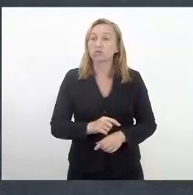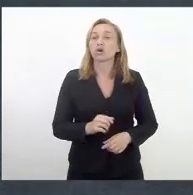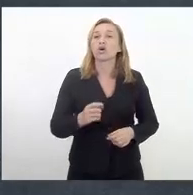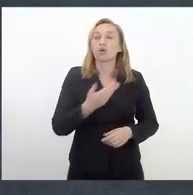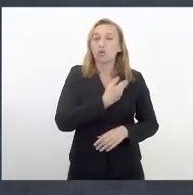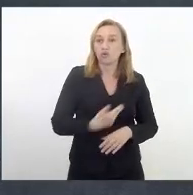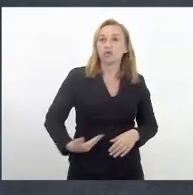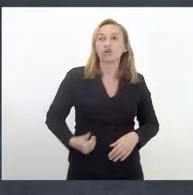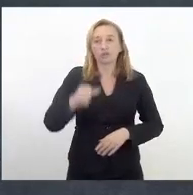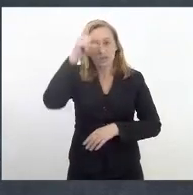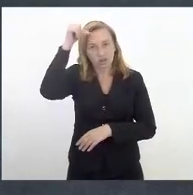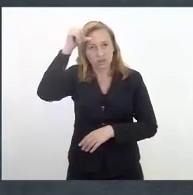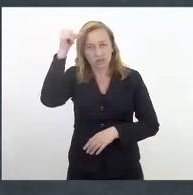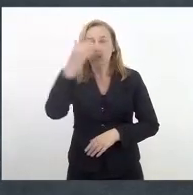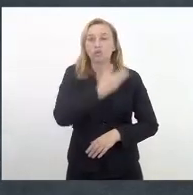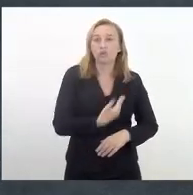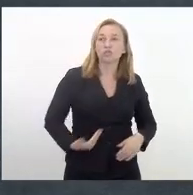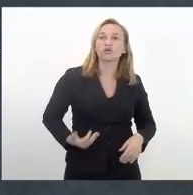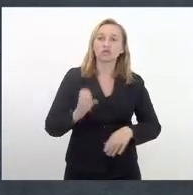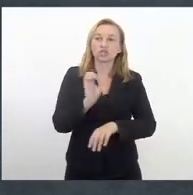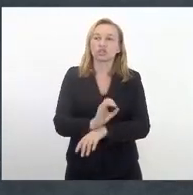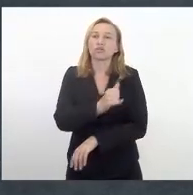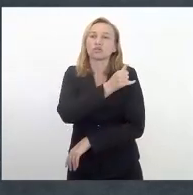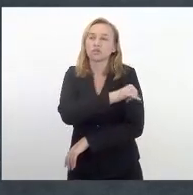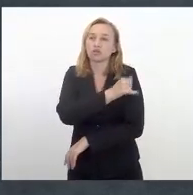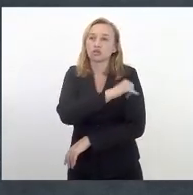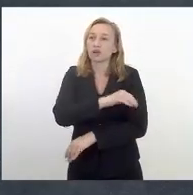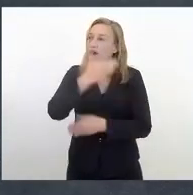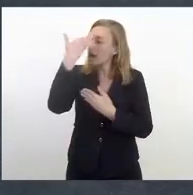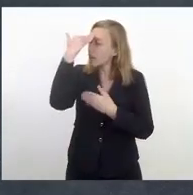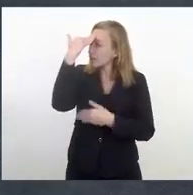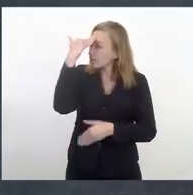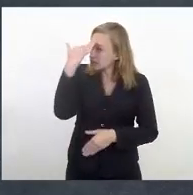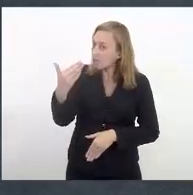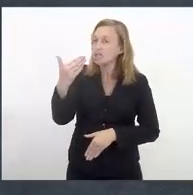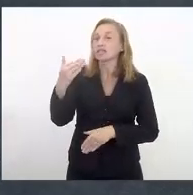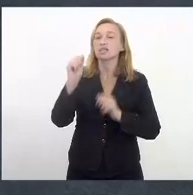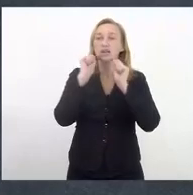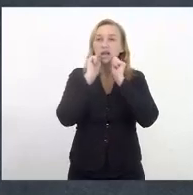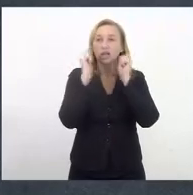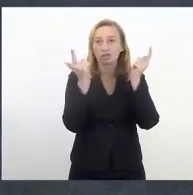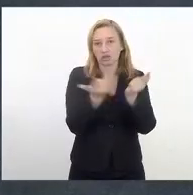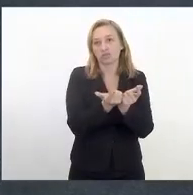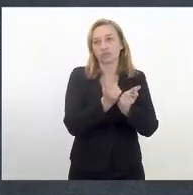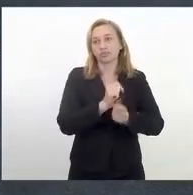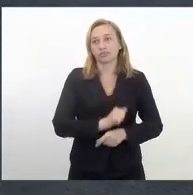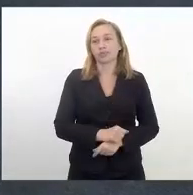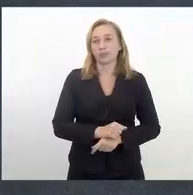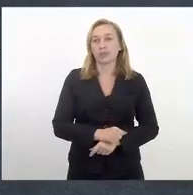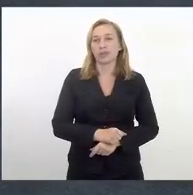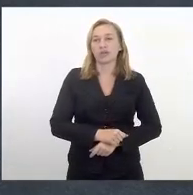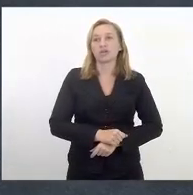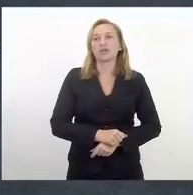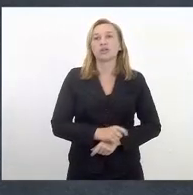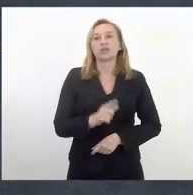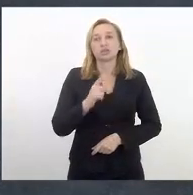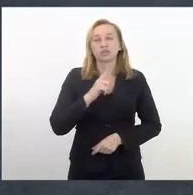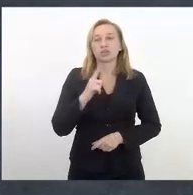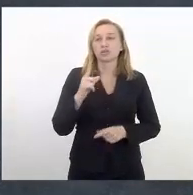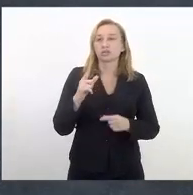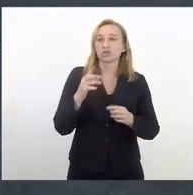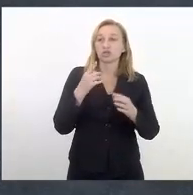Cláudio Castro o Governo do Estado do Rio de Janeiro é grato demais Assembleia Legislativa aqueles que